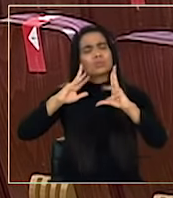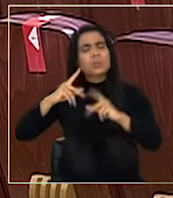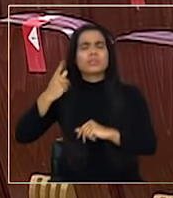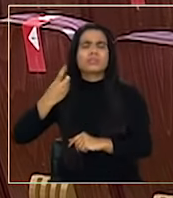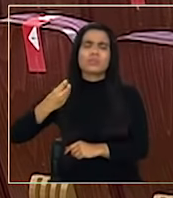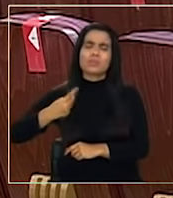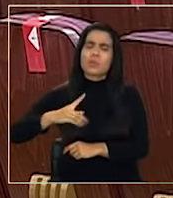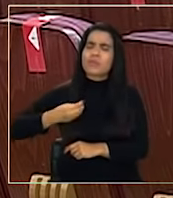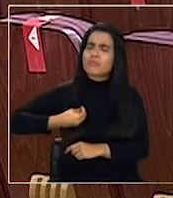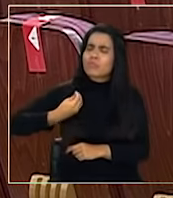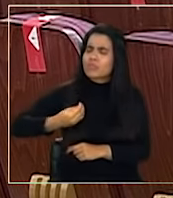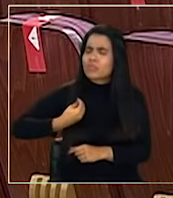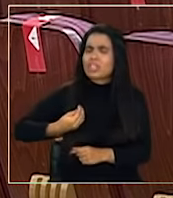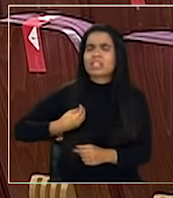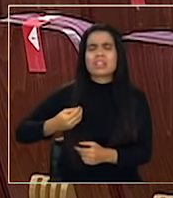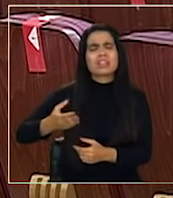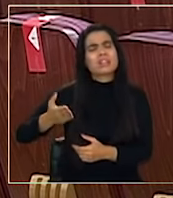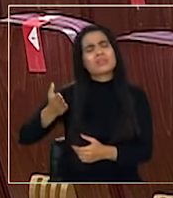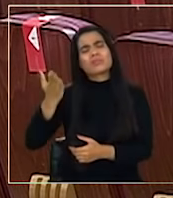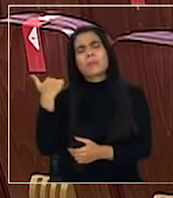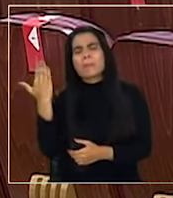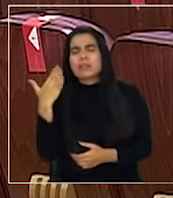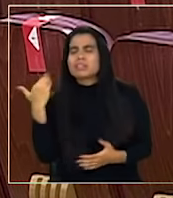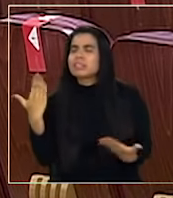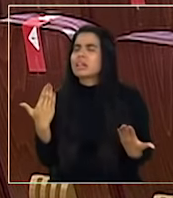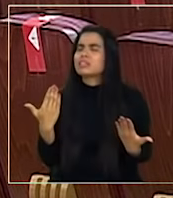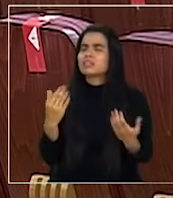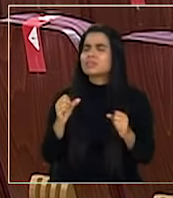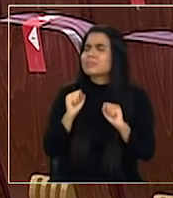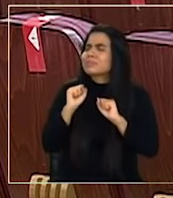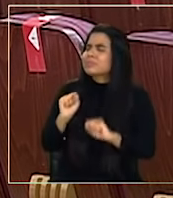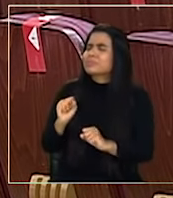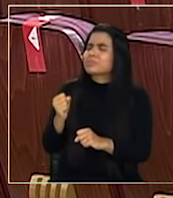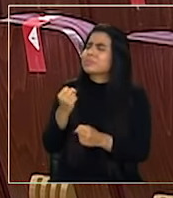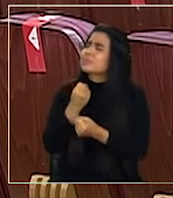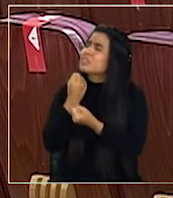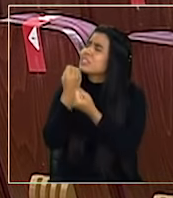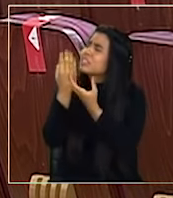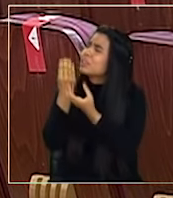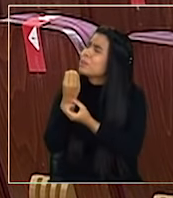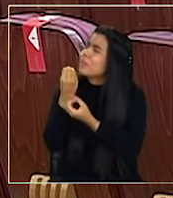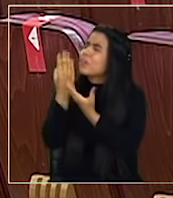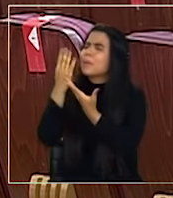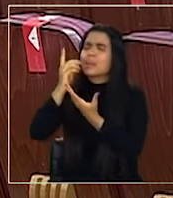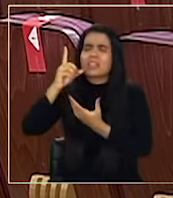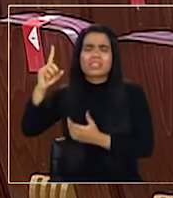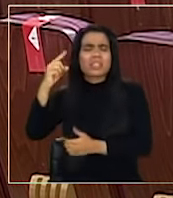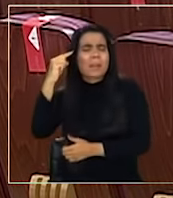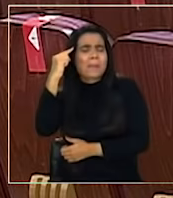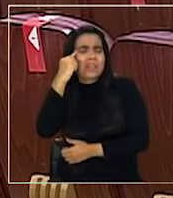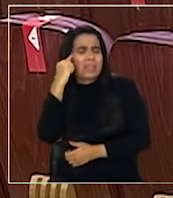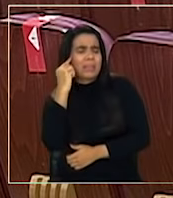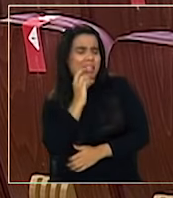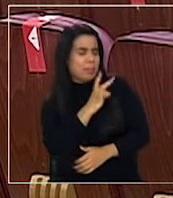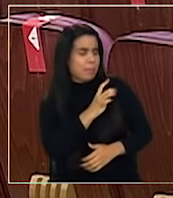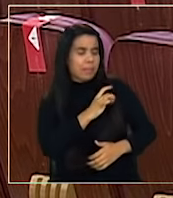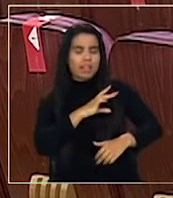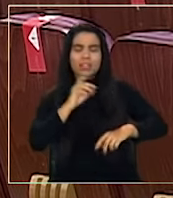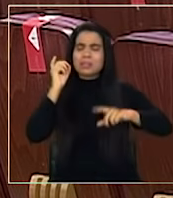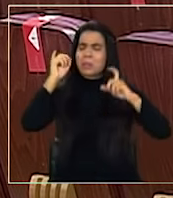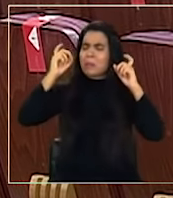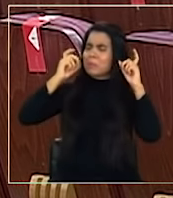hoje, o seu passado. Coloque todos os pensamentos de medo, de